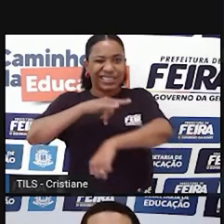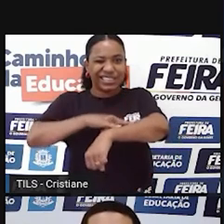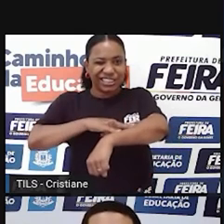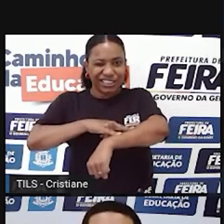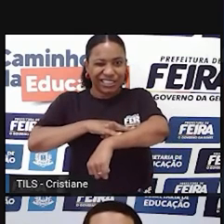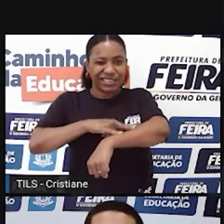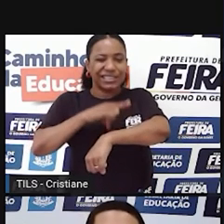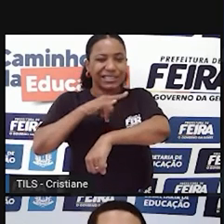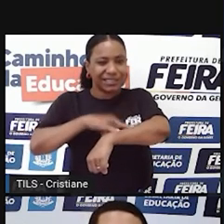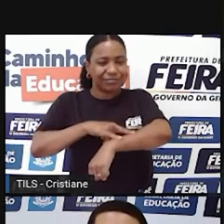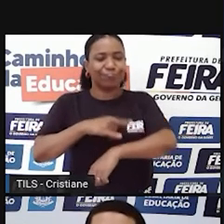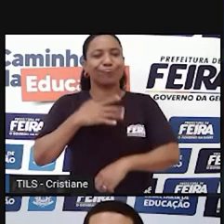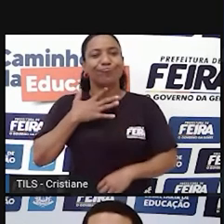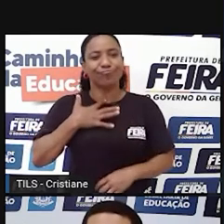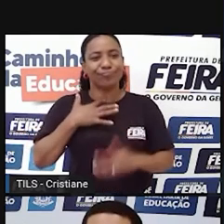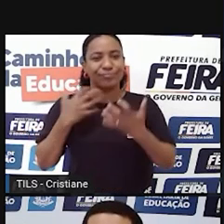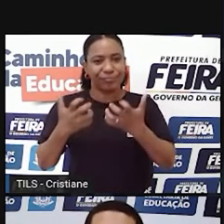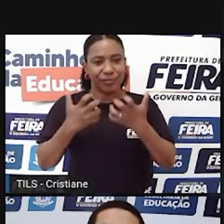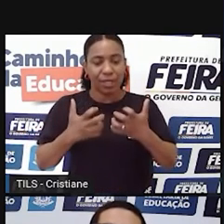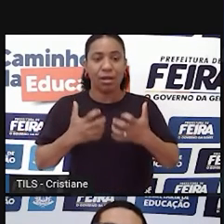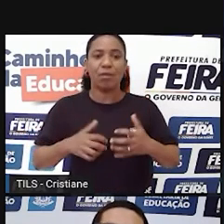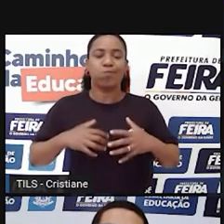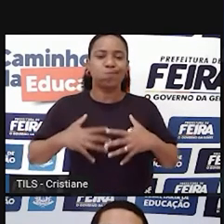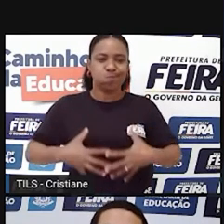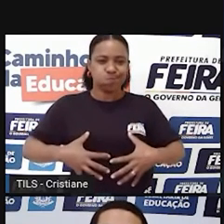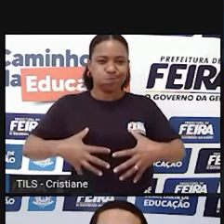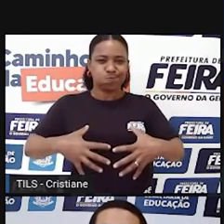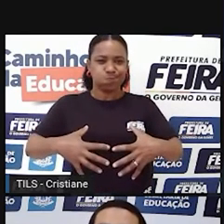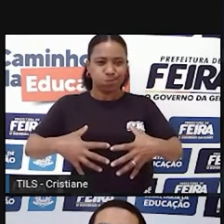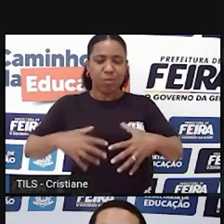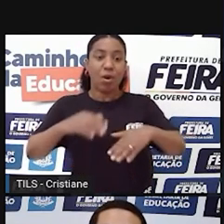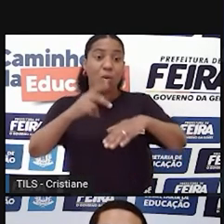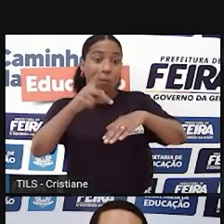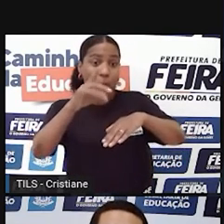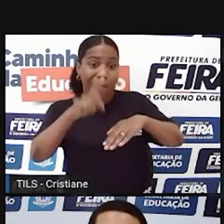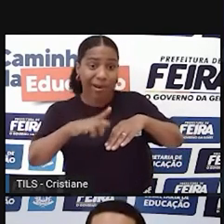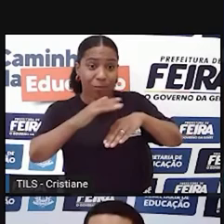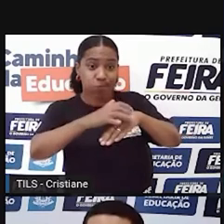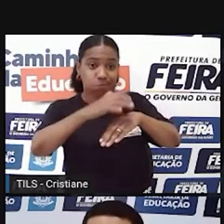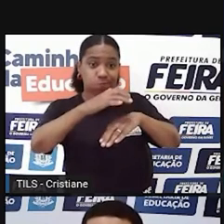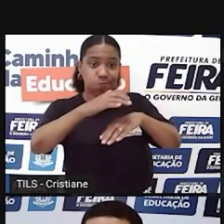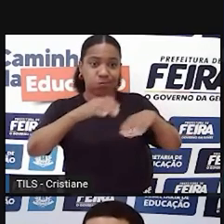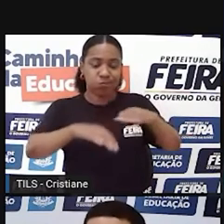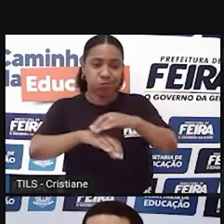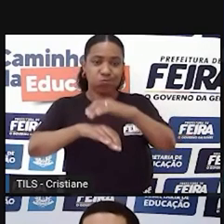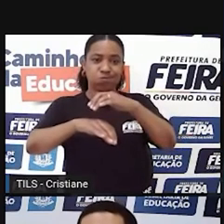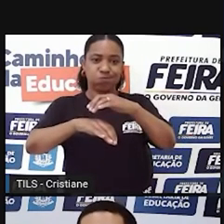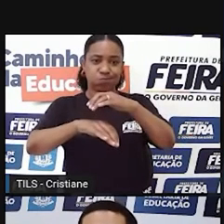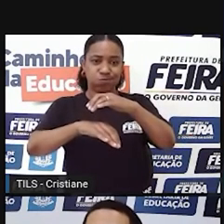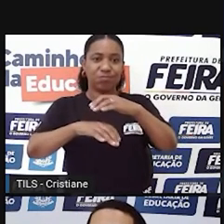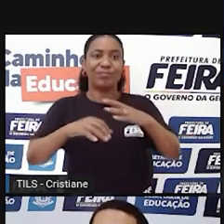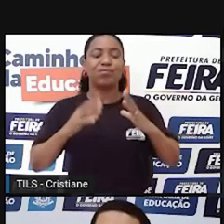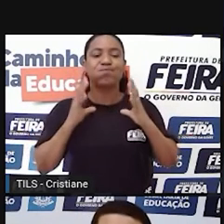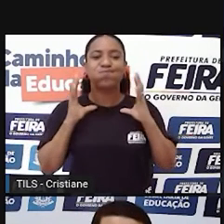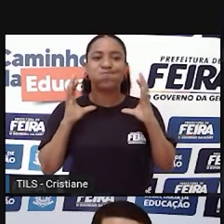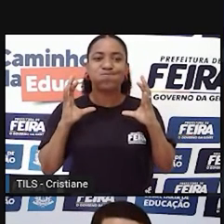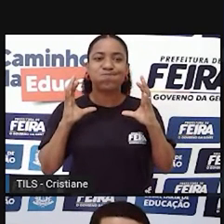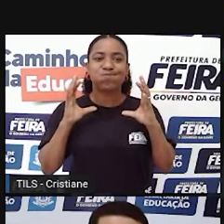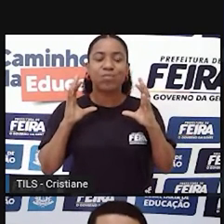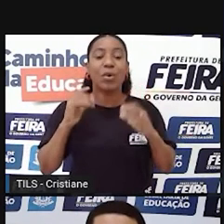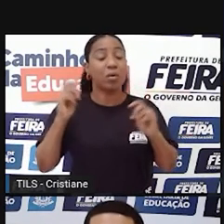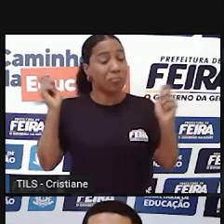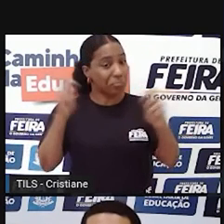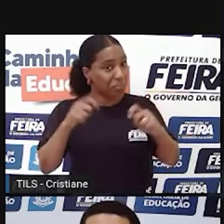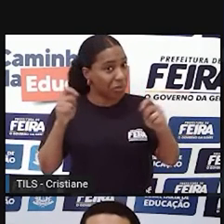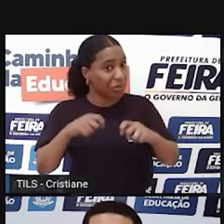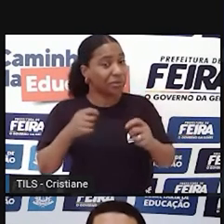de ir no banheiro. Vai ter inchaço em alguns casos, né? Se a gravidez não for bem controladinha, pode ter